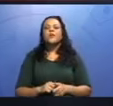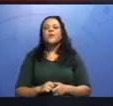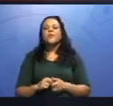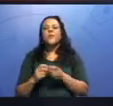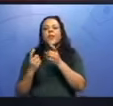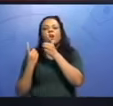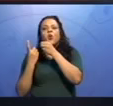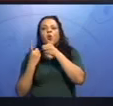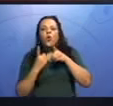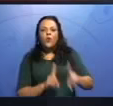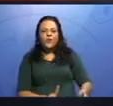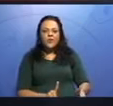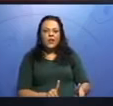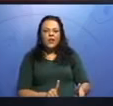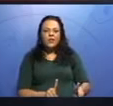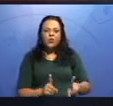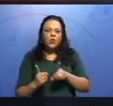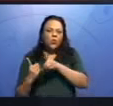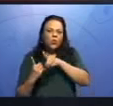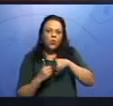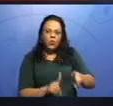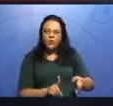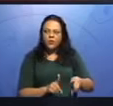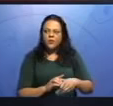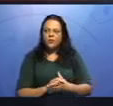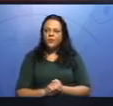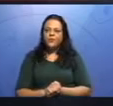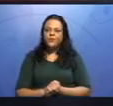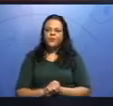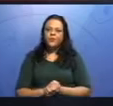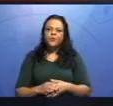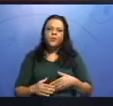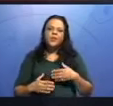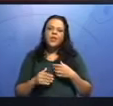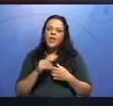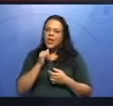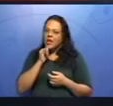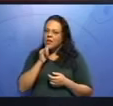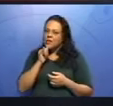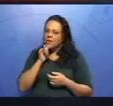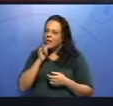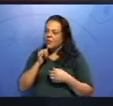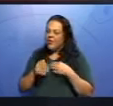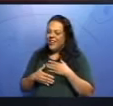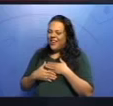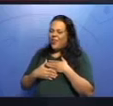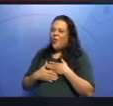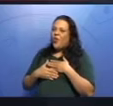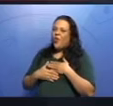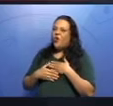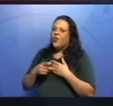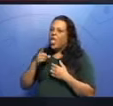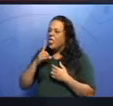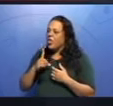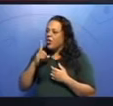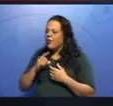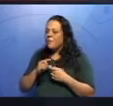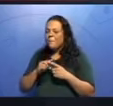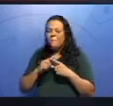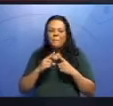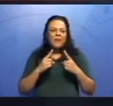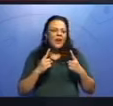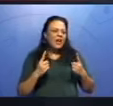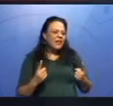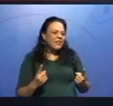significa contrário, oposto. Gosto muito de sorvete, porém, contudo, no entanto, entretanto,